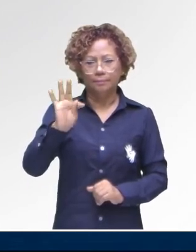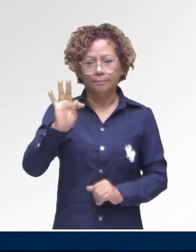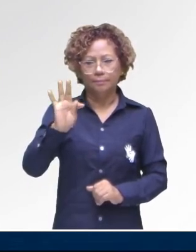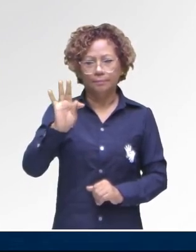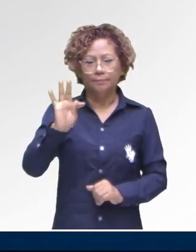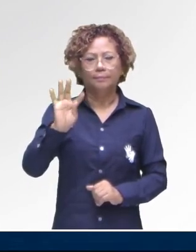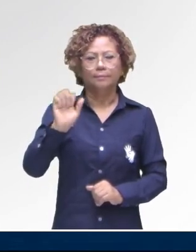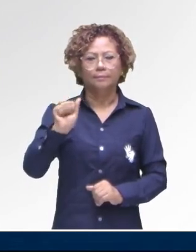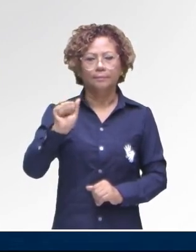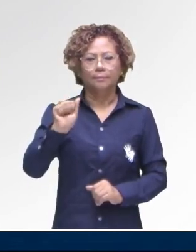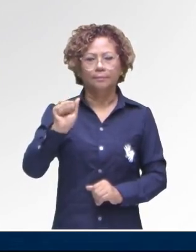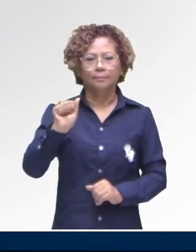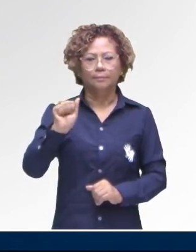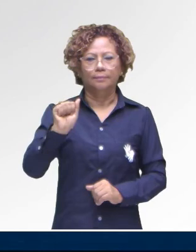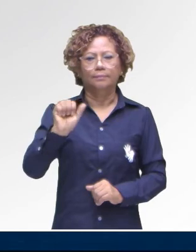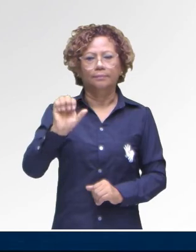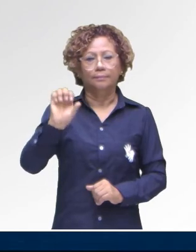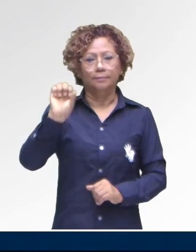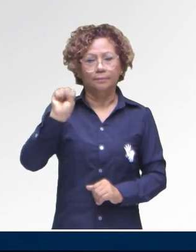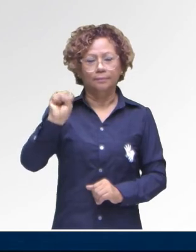Reta S.